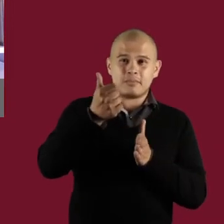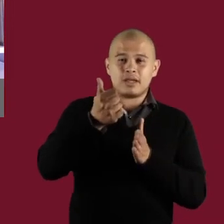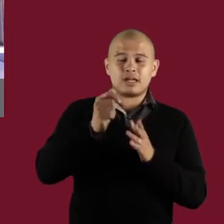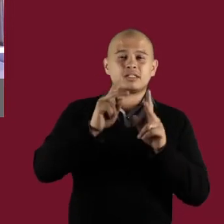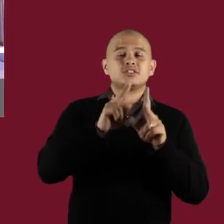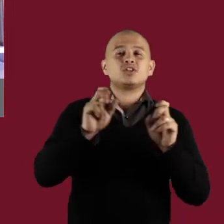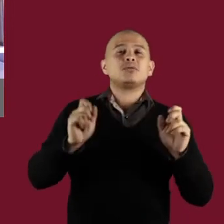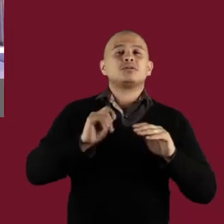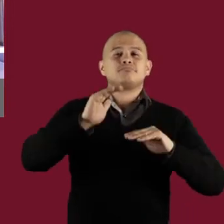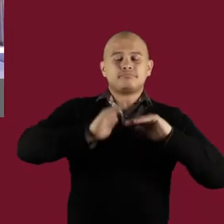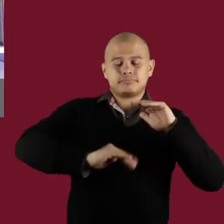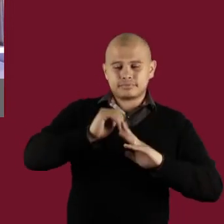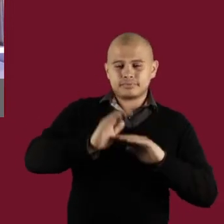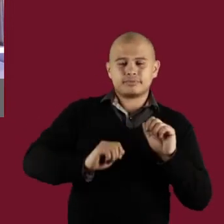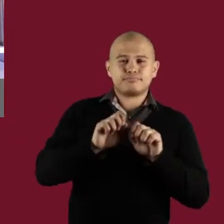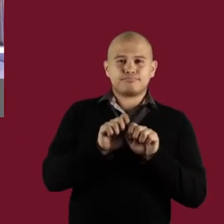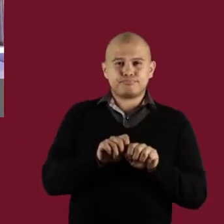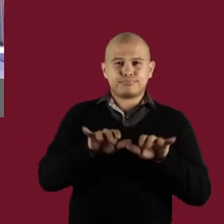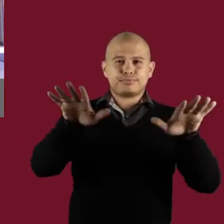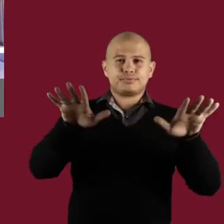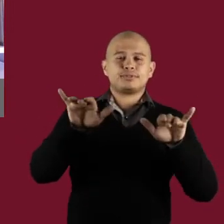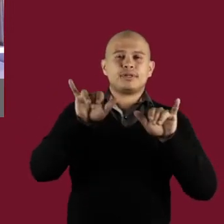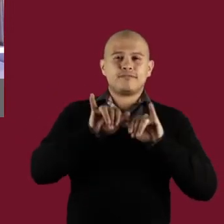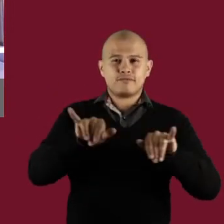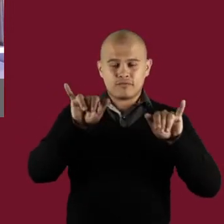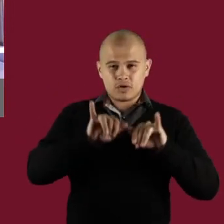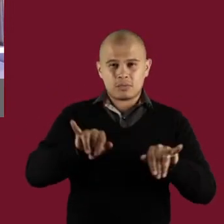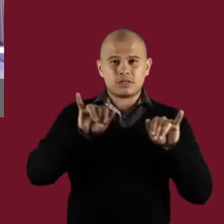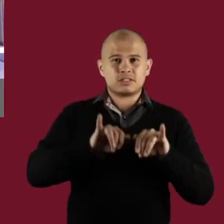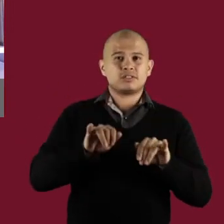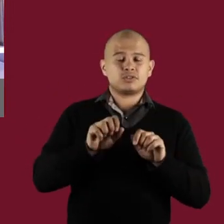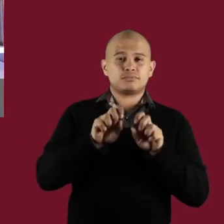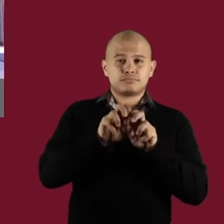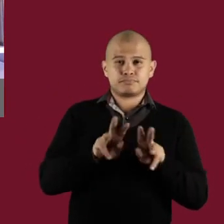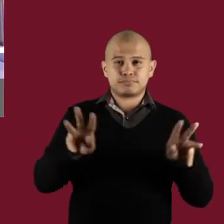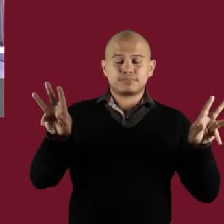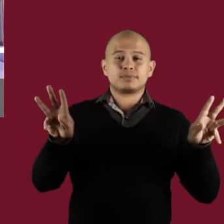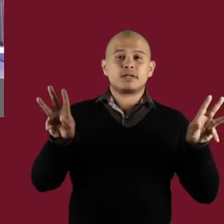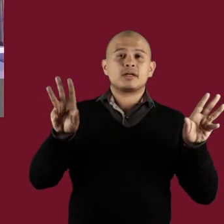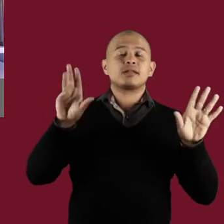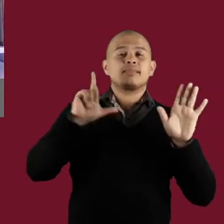Unidas, do Serviço de Informação das Nações Unidas, tivemos a primeira